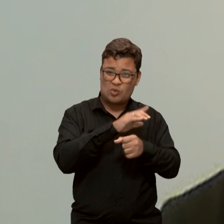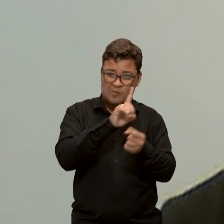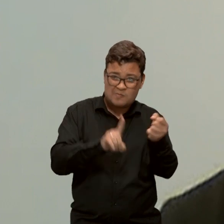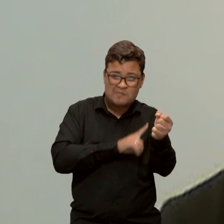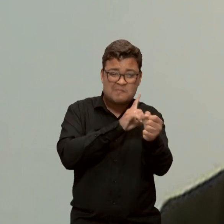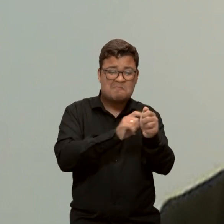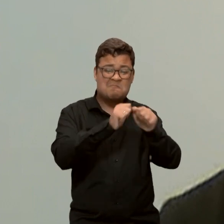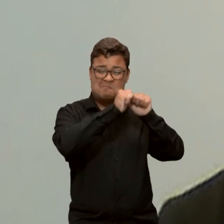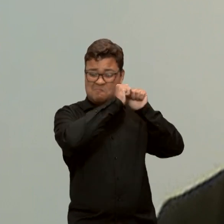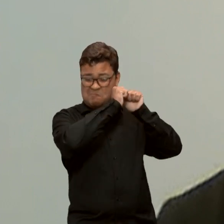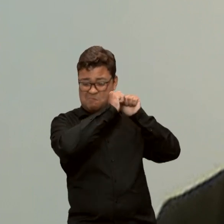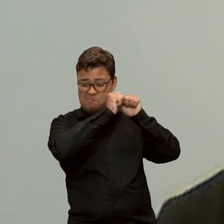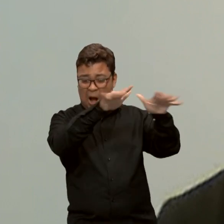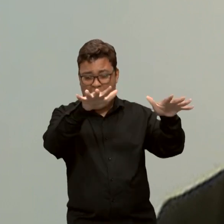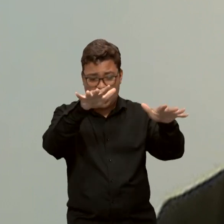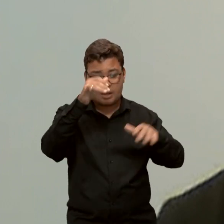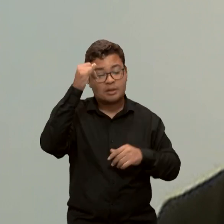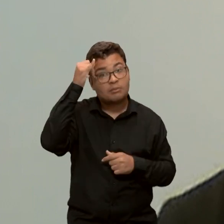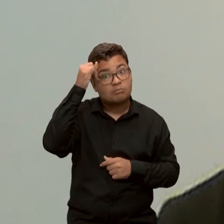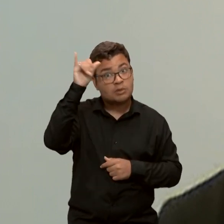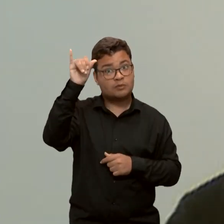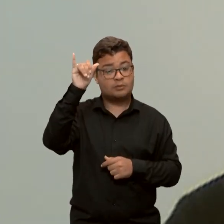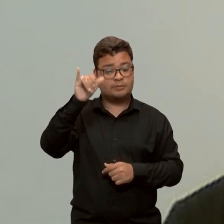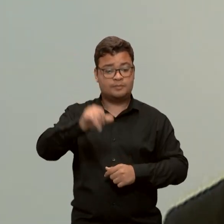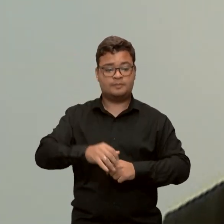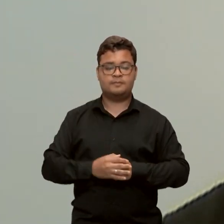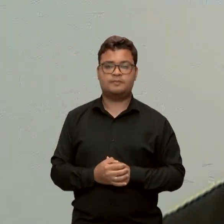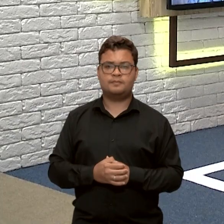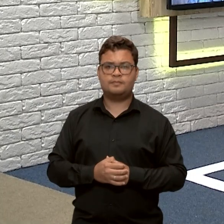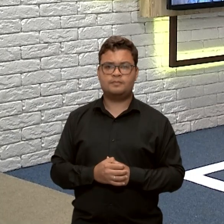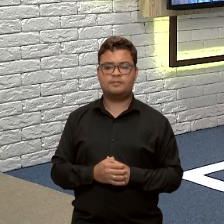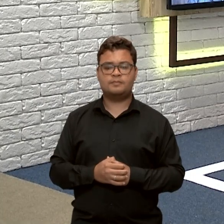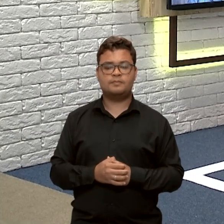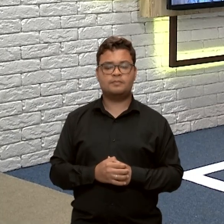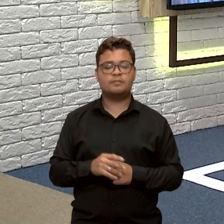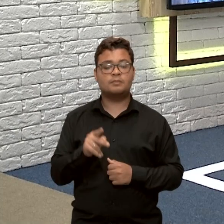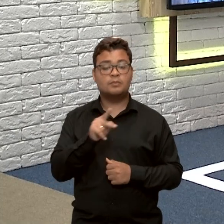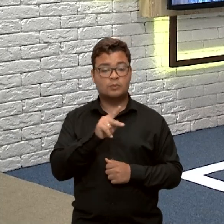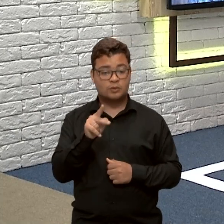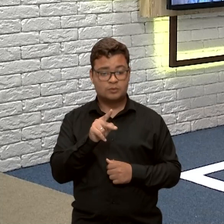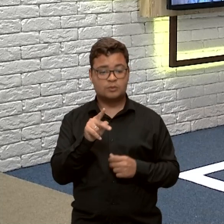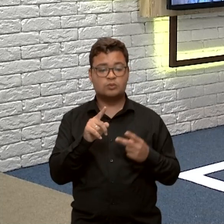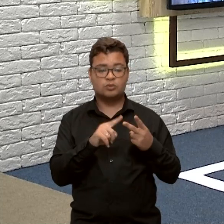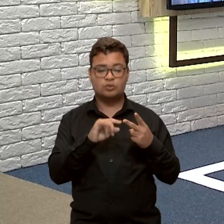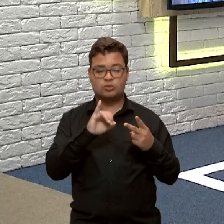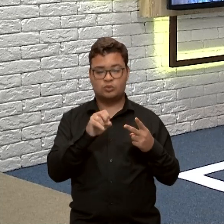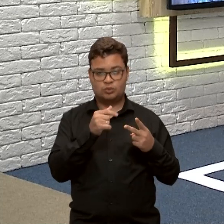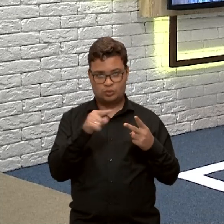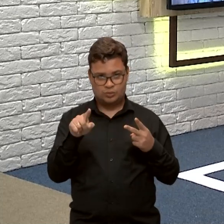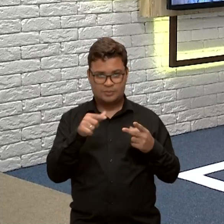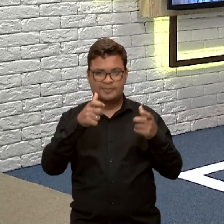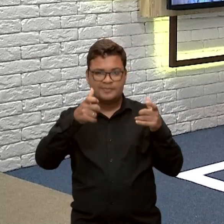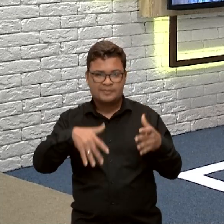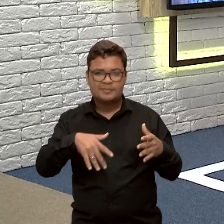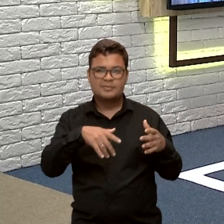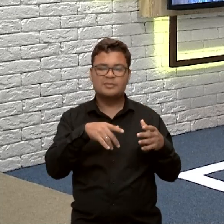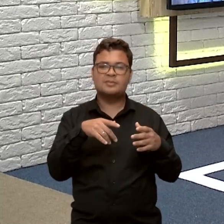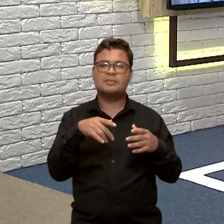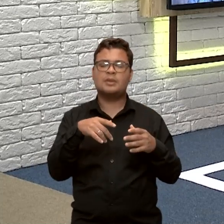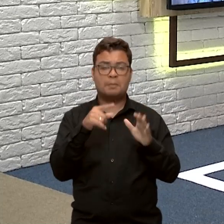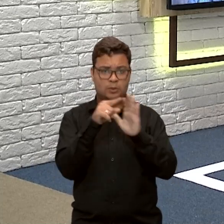a Secretaria Municipal de Saúde toda atenta, com seu efetivo, né, com seu pessoal, para a gente